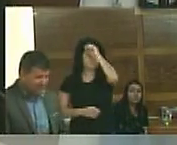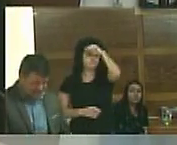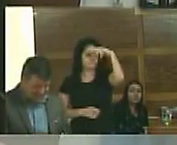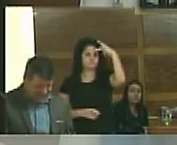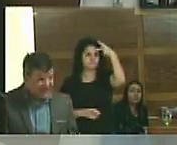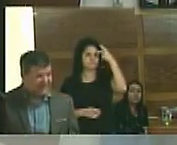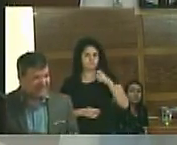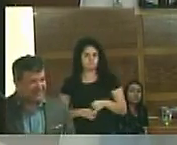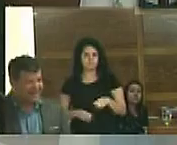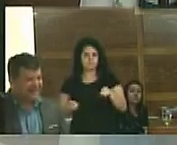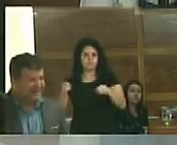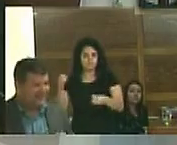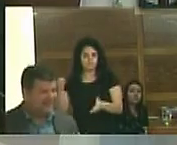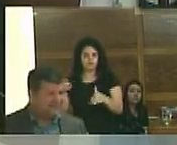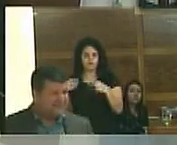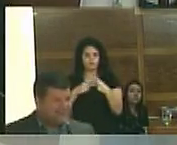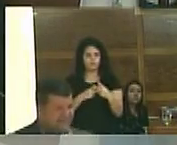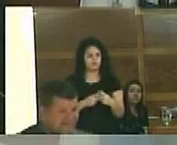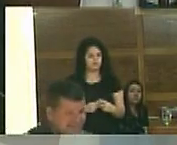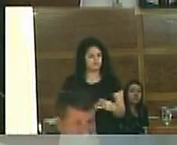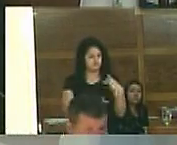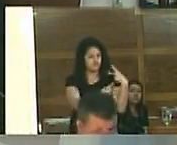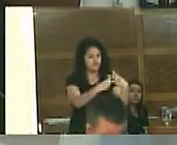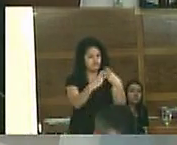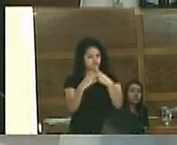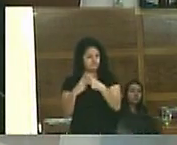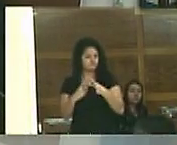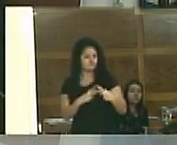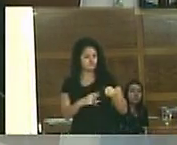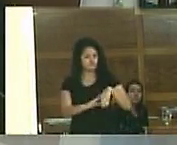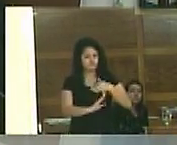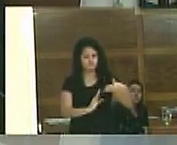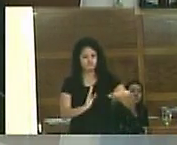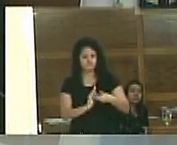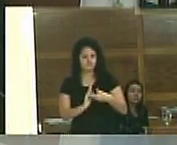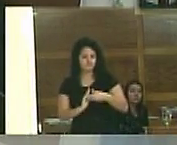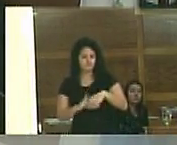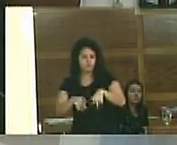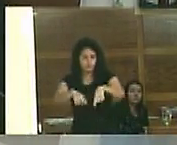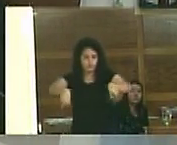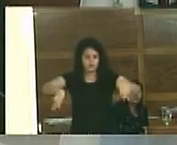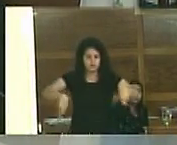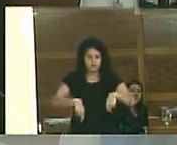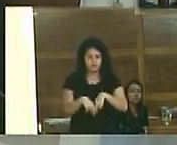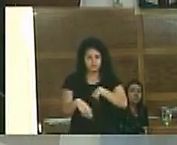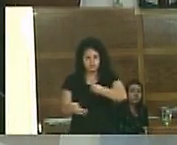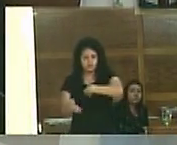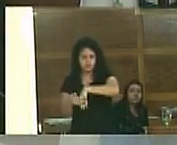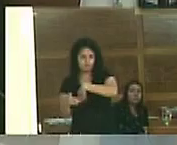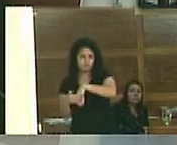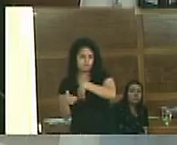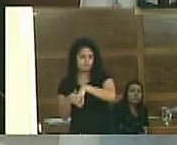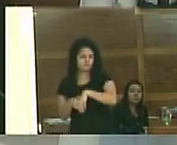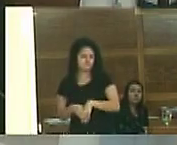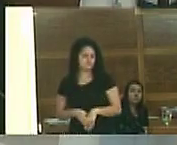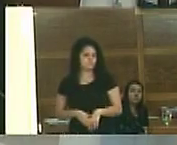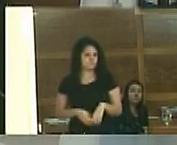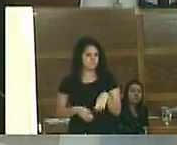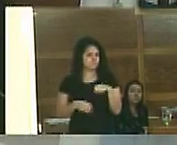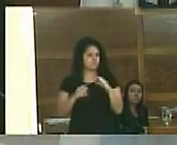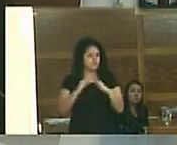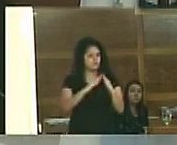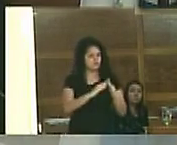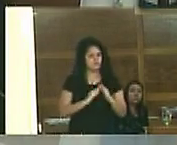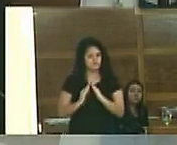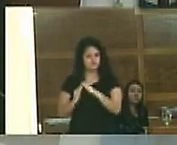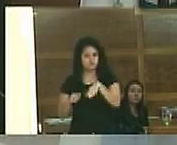de alambrado gradeado em todas as quadras poliesportivas no condomínio